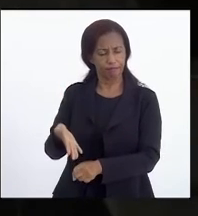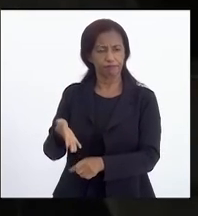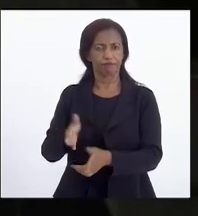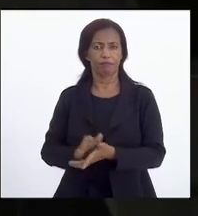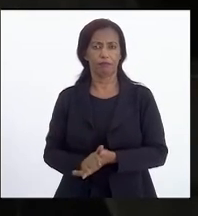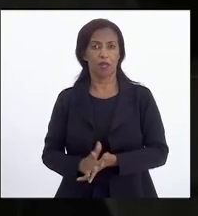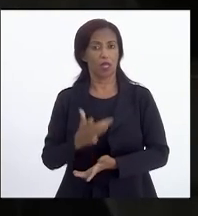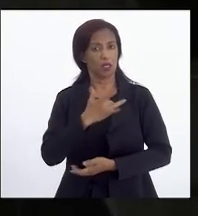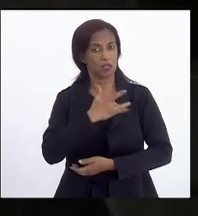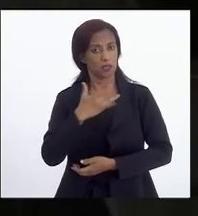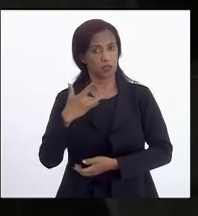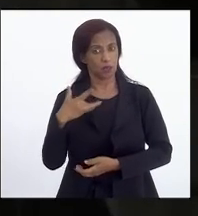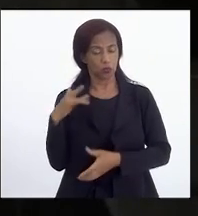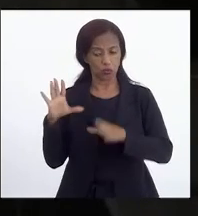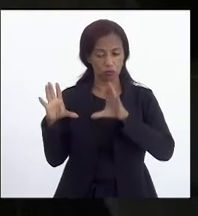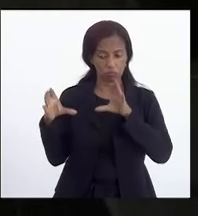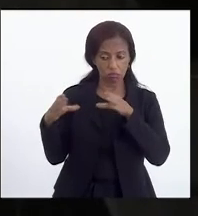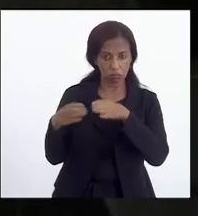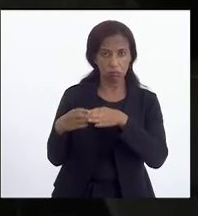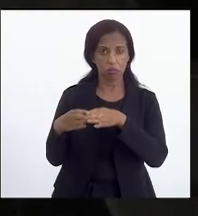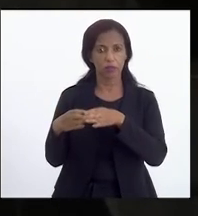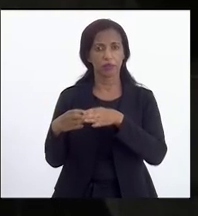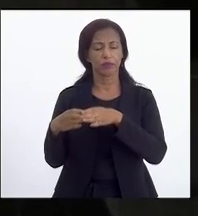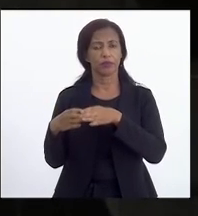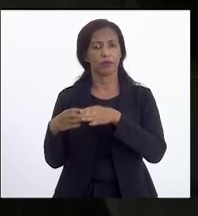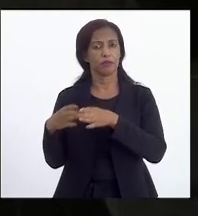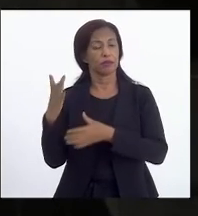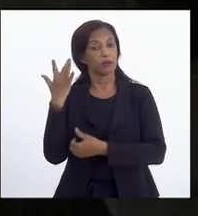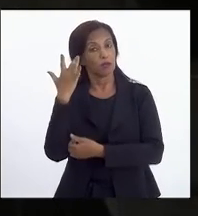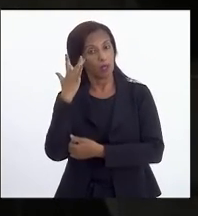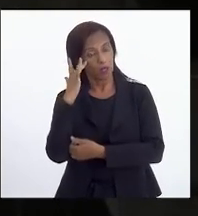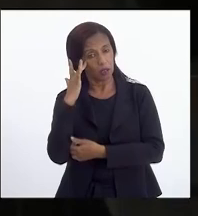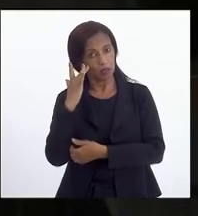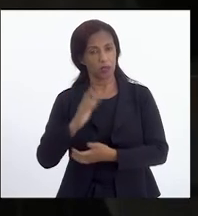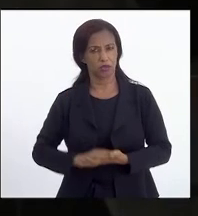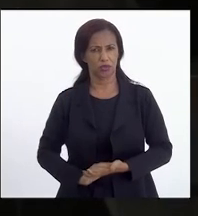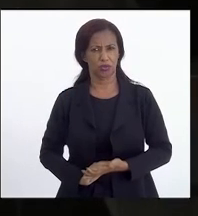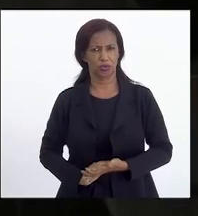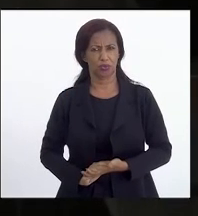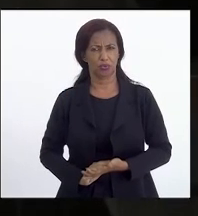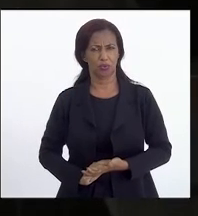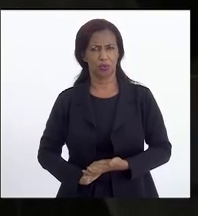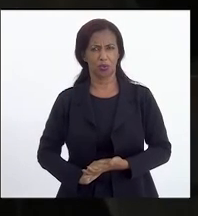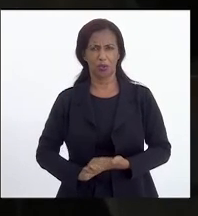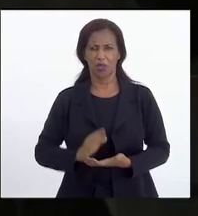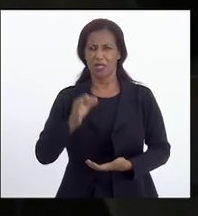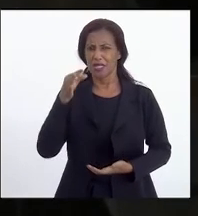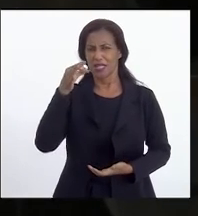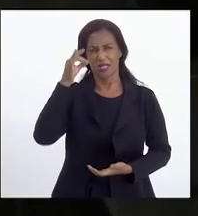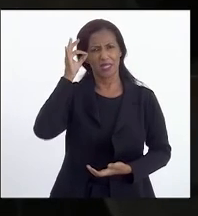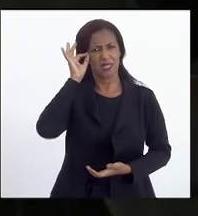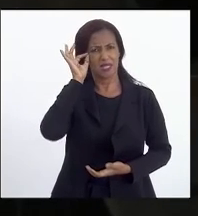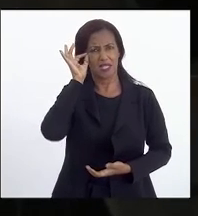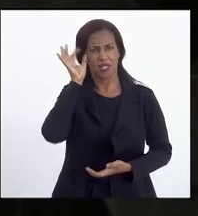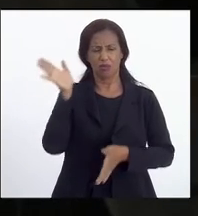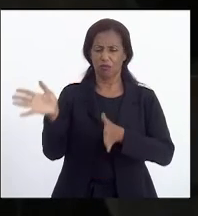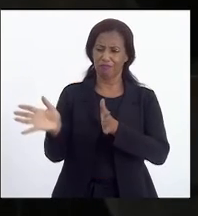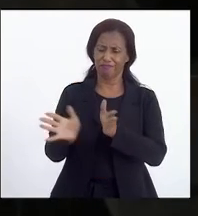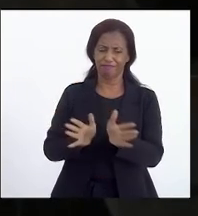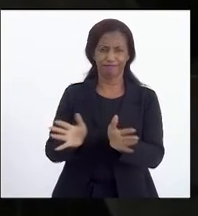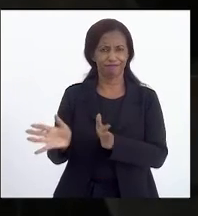a saúde coletiva acho prematuro a